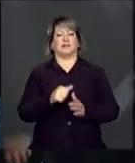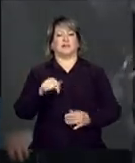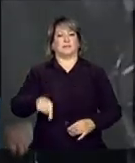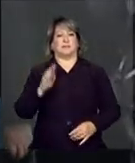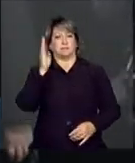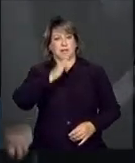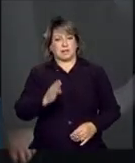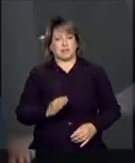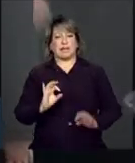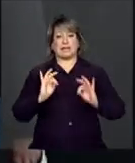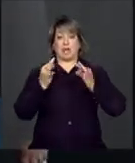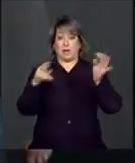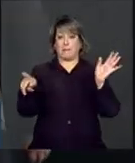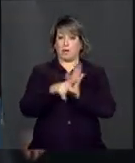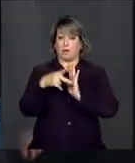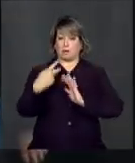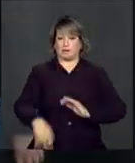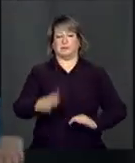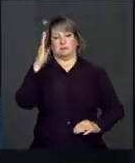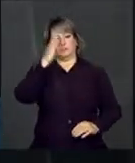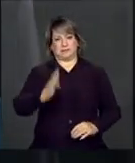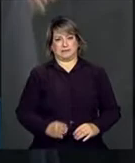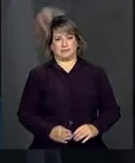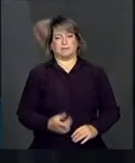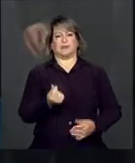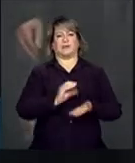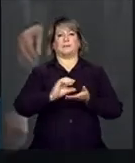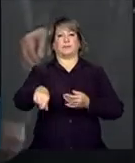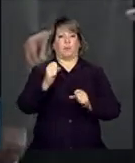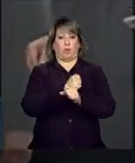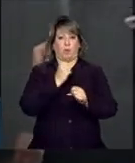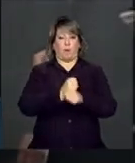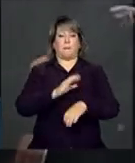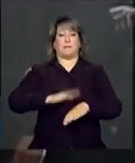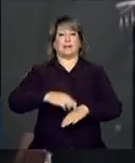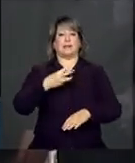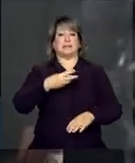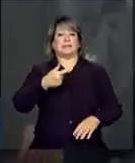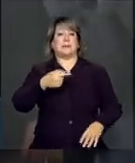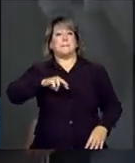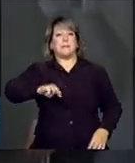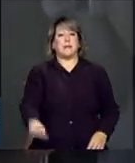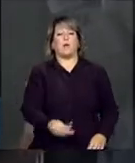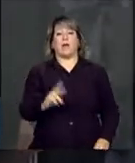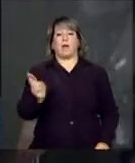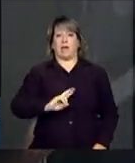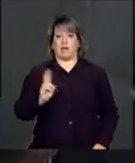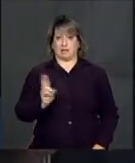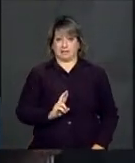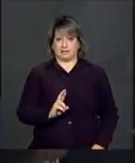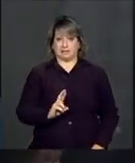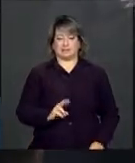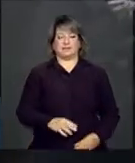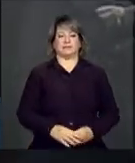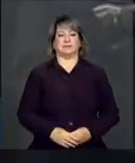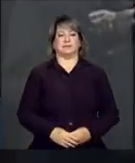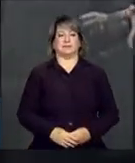100% nacional. Foram investidos na obra mais de 37 milhões de reais.